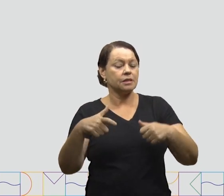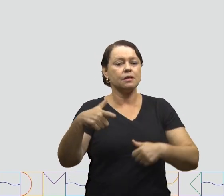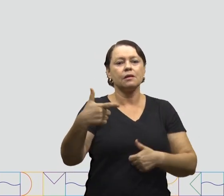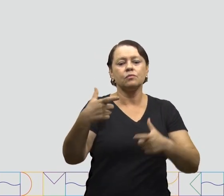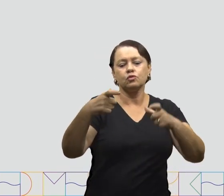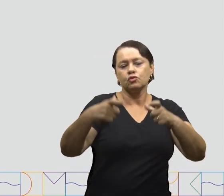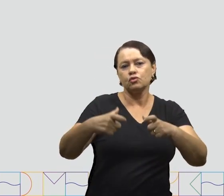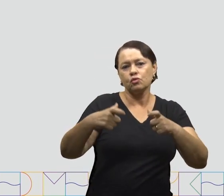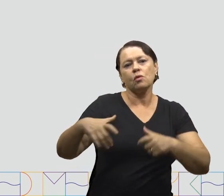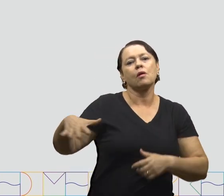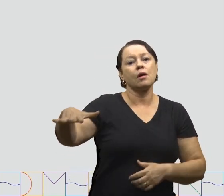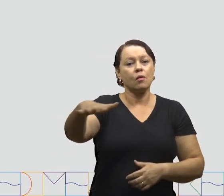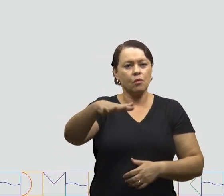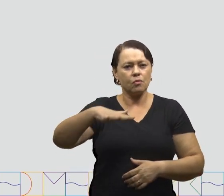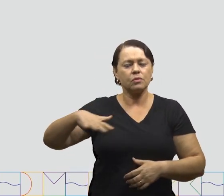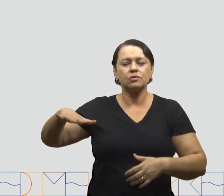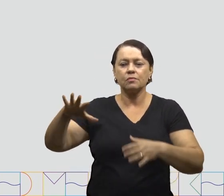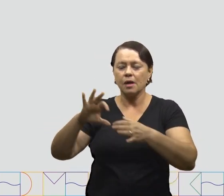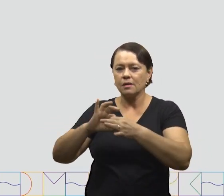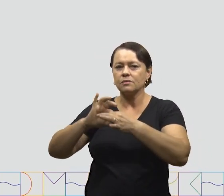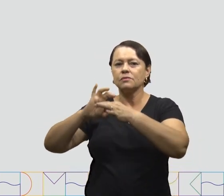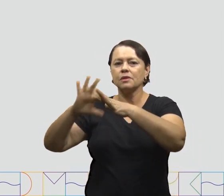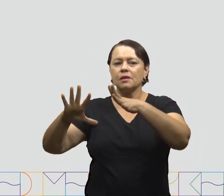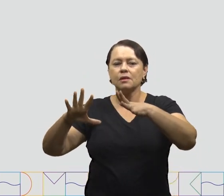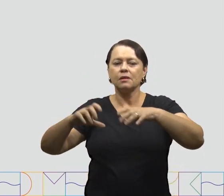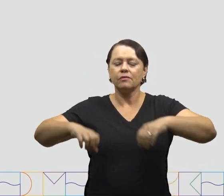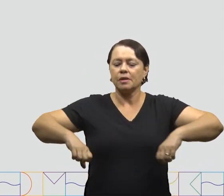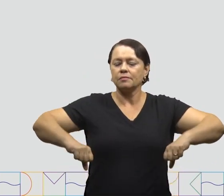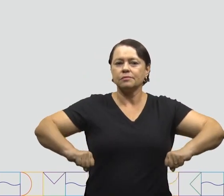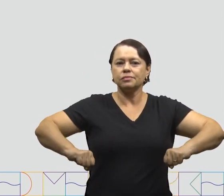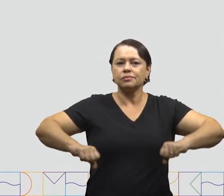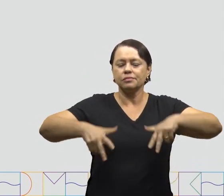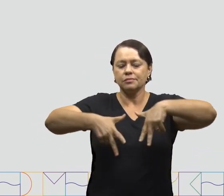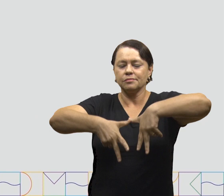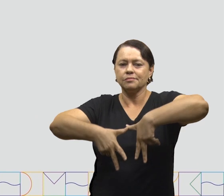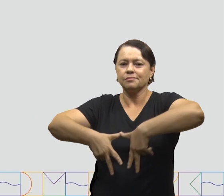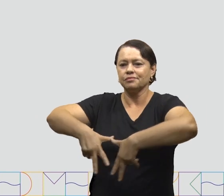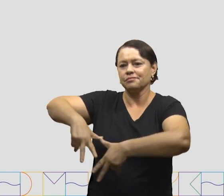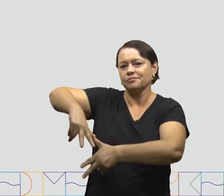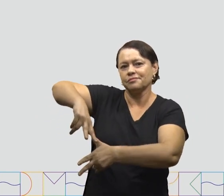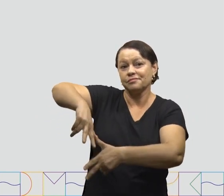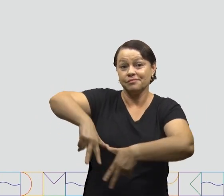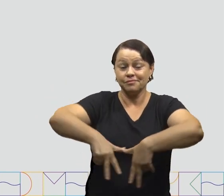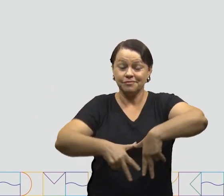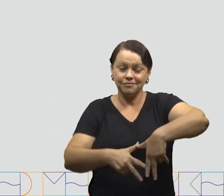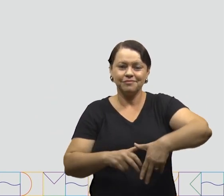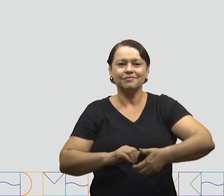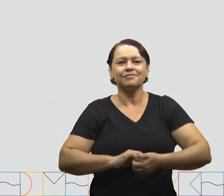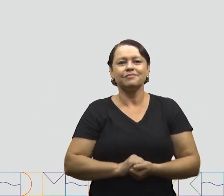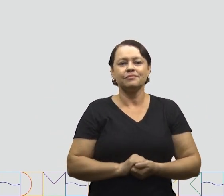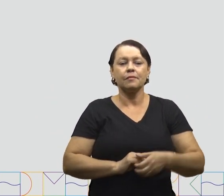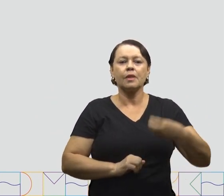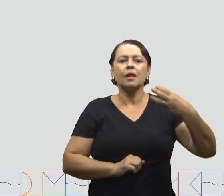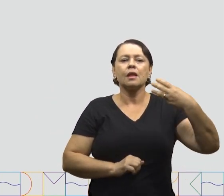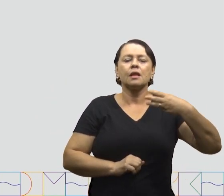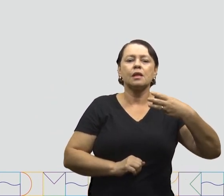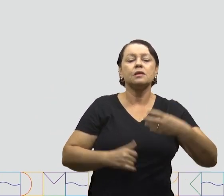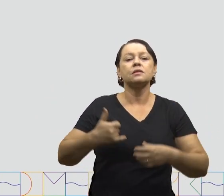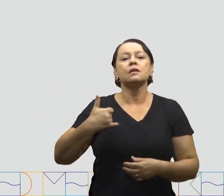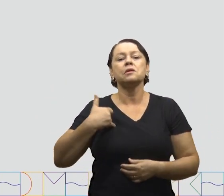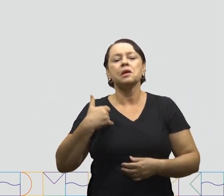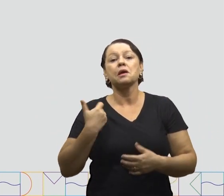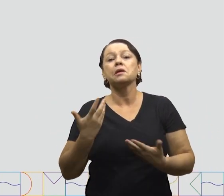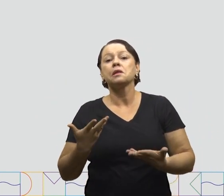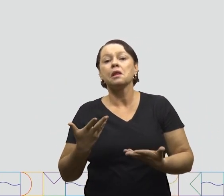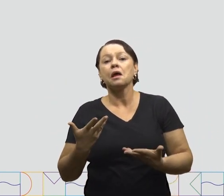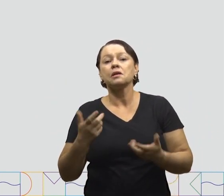Precisamos de um local com espaço suficiente para fazer a roda e rodar. Muito bem. Terceiro, a idade. Quantos anos